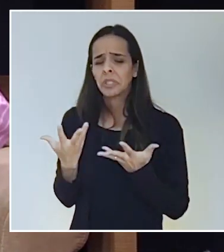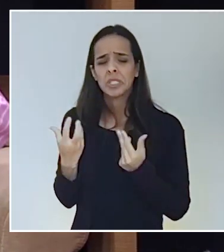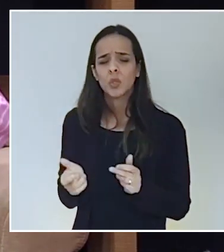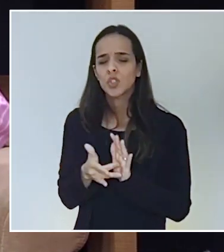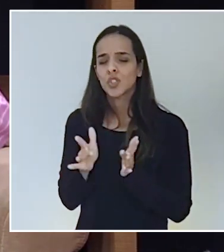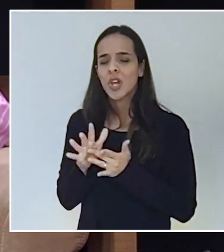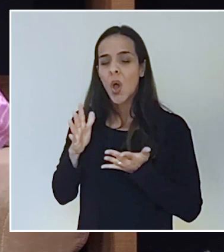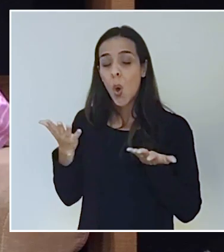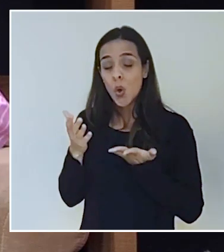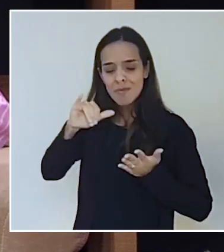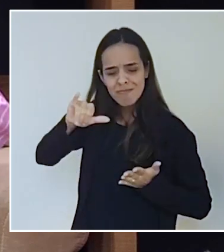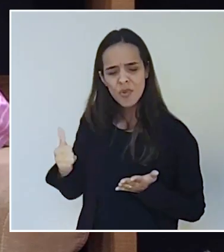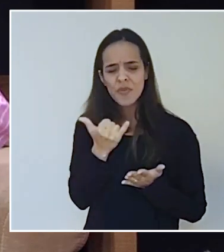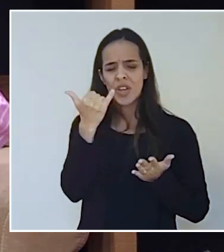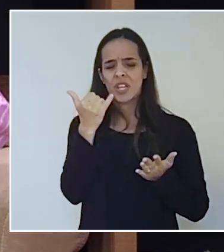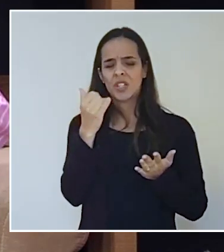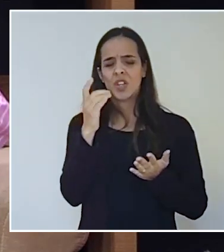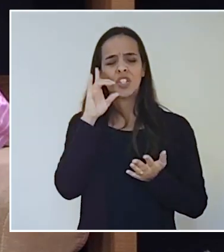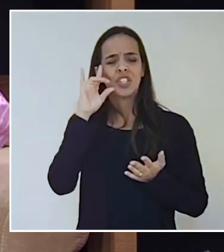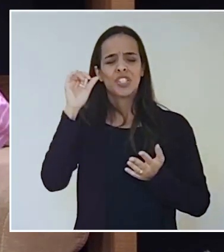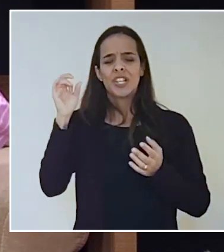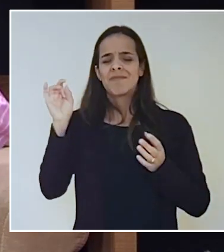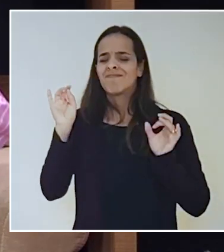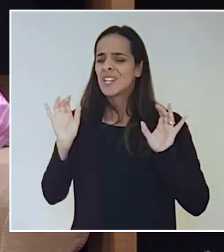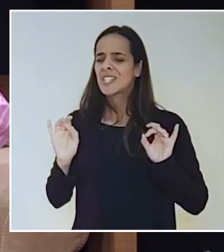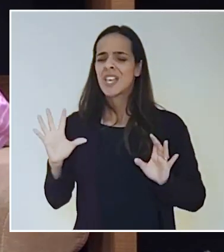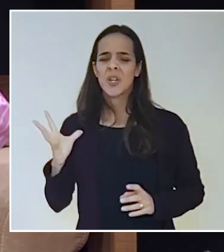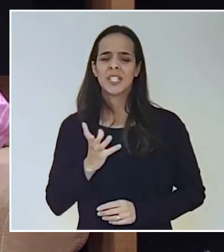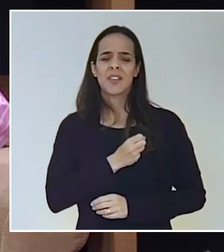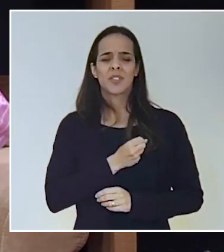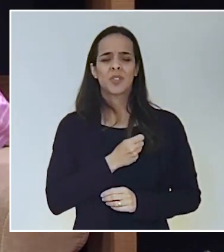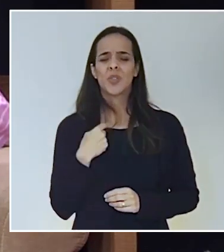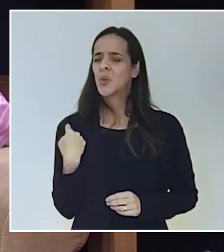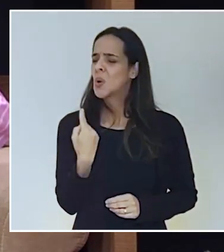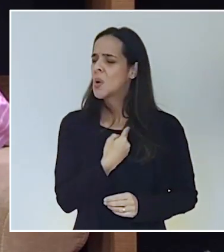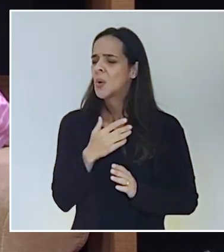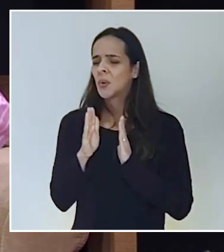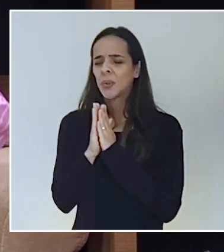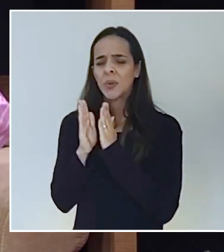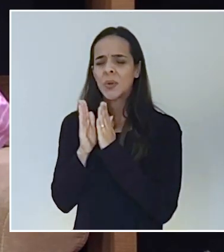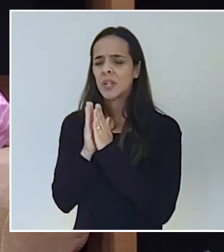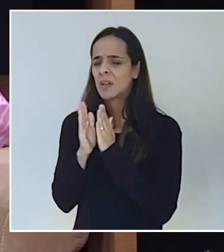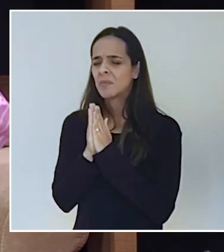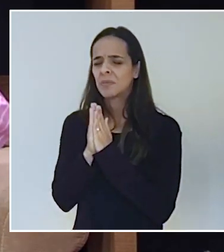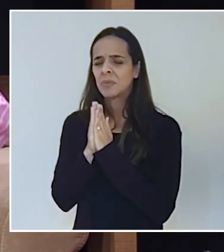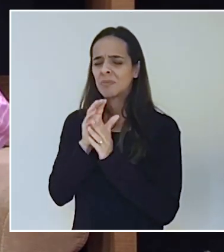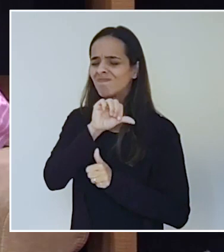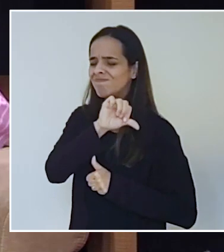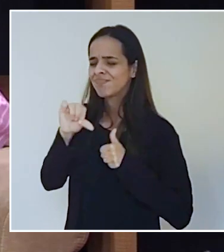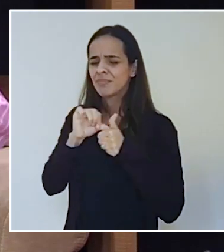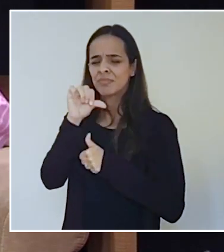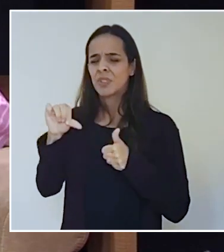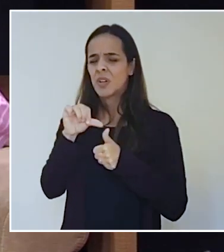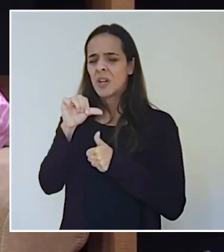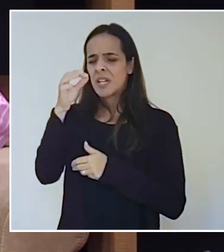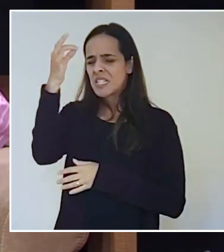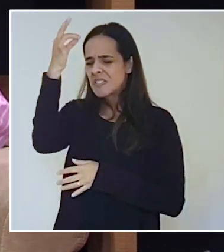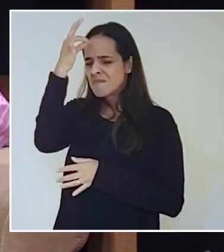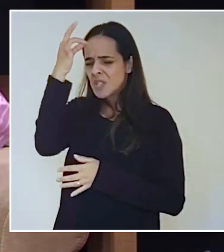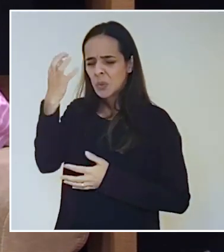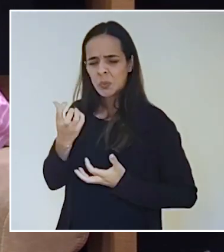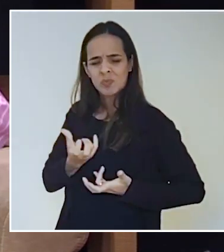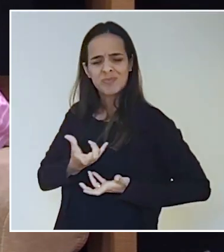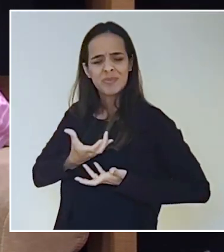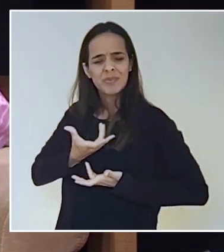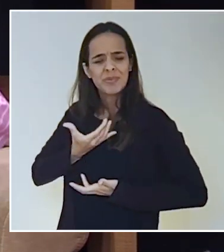Nós oramos, meu Deus, por restauração, por reavivamento espiritual. E nós oramos também para